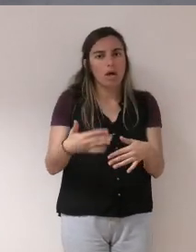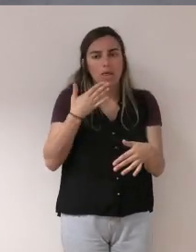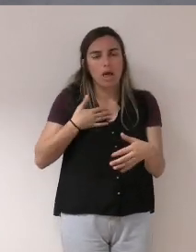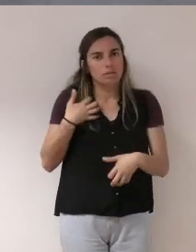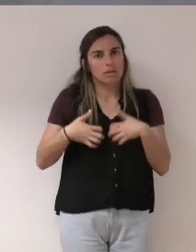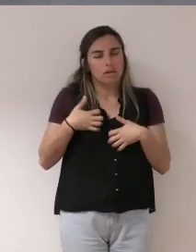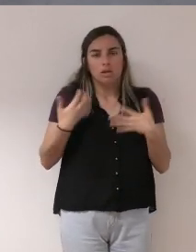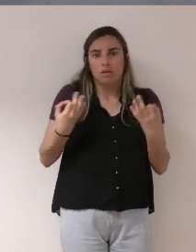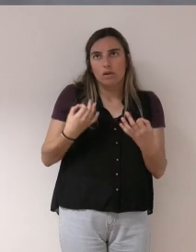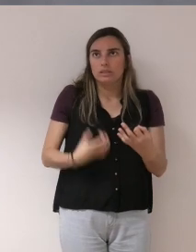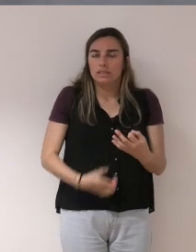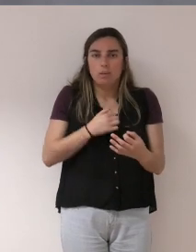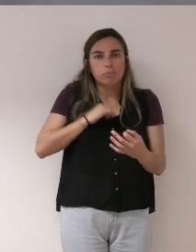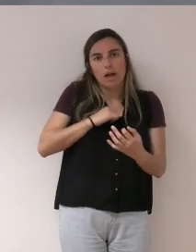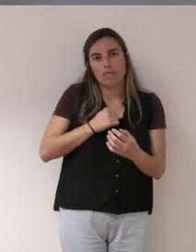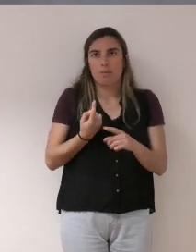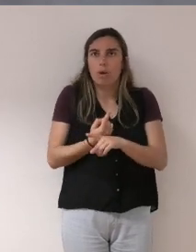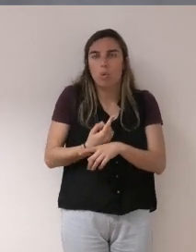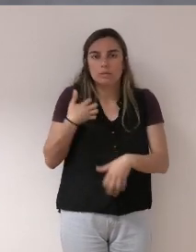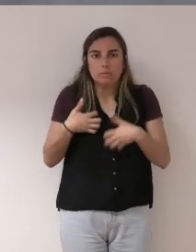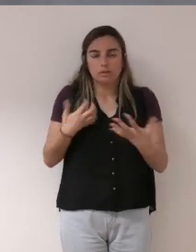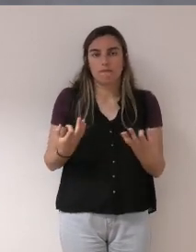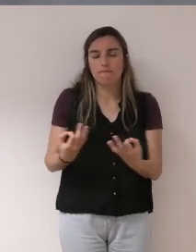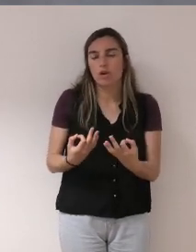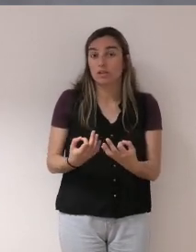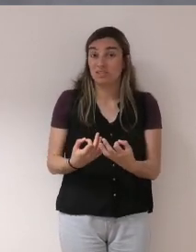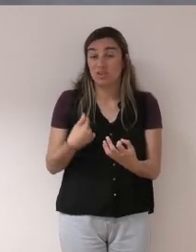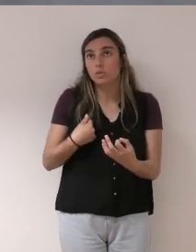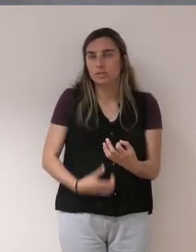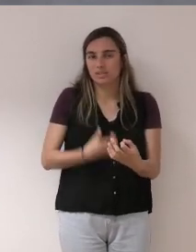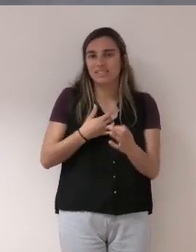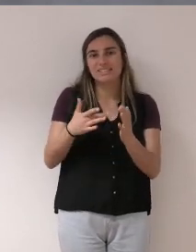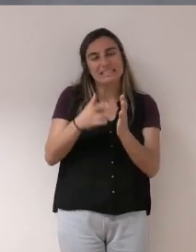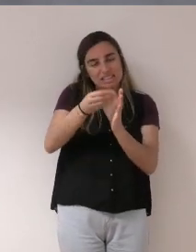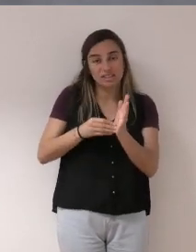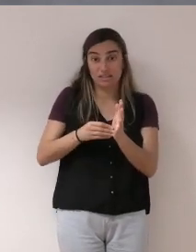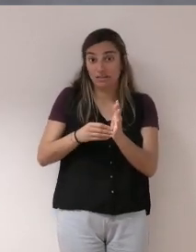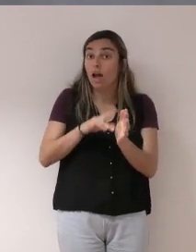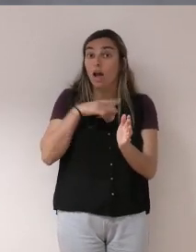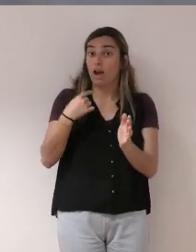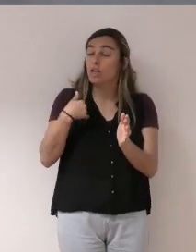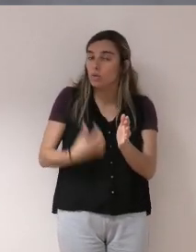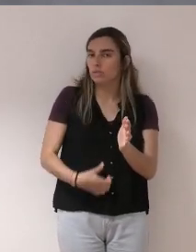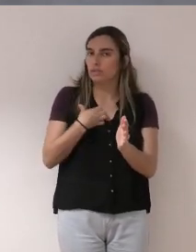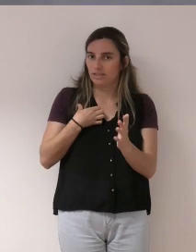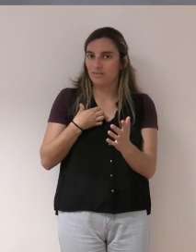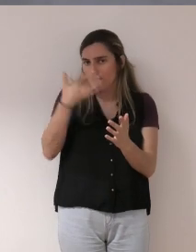connosco. Profundamente, não é? E, nesse sentido, é uma literatura rara, acho eu. Não é? É uma literatura